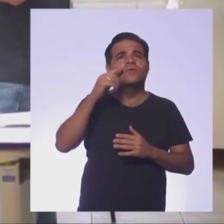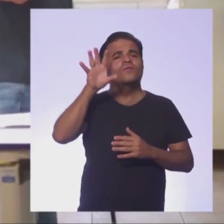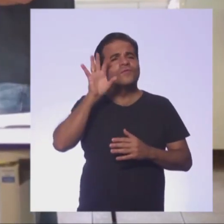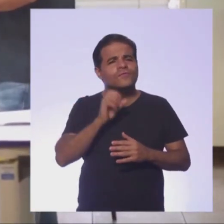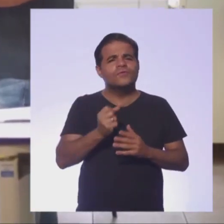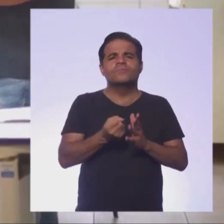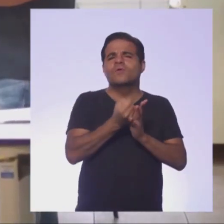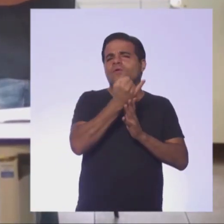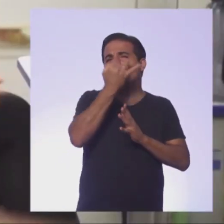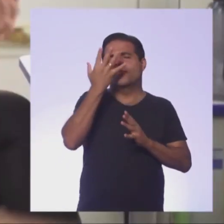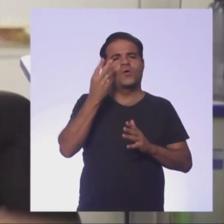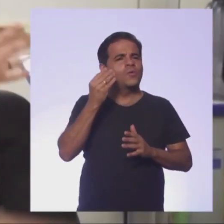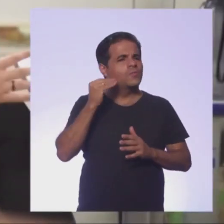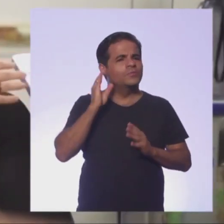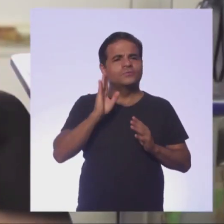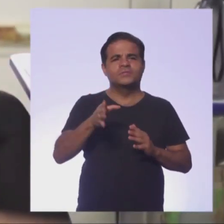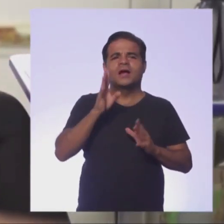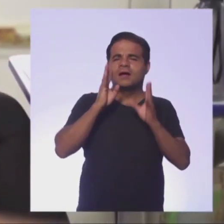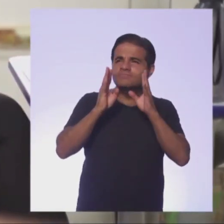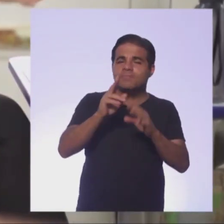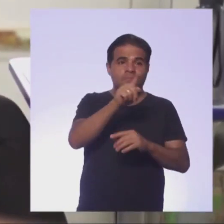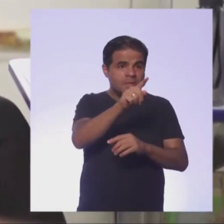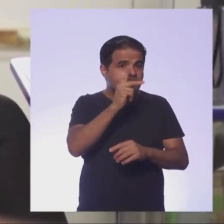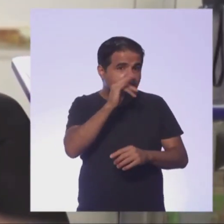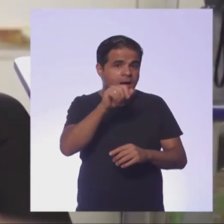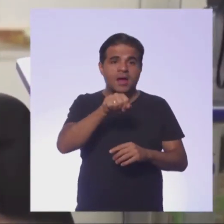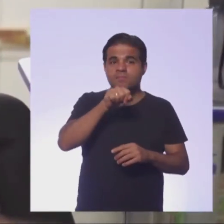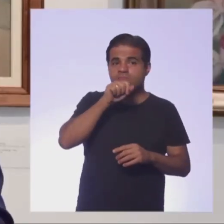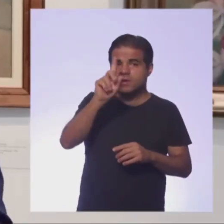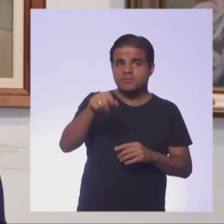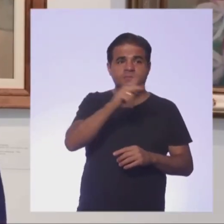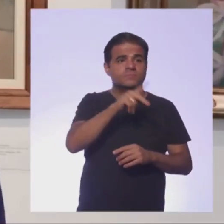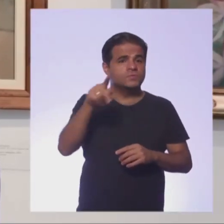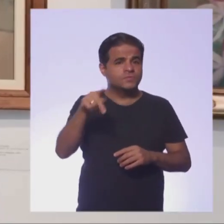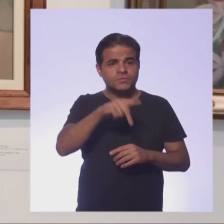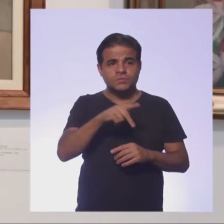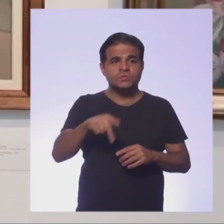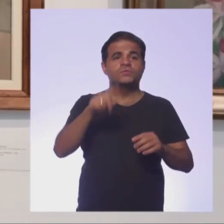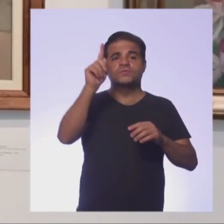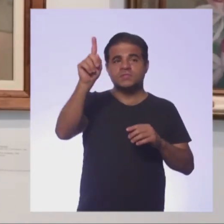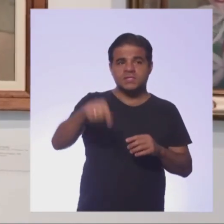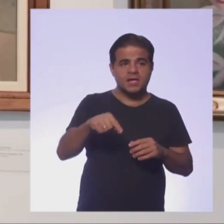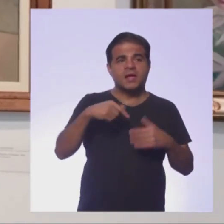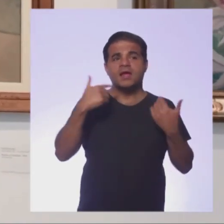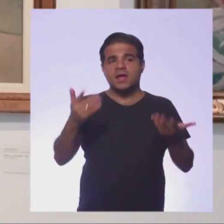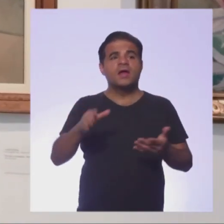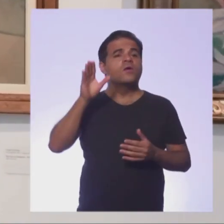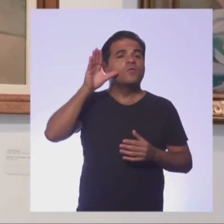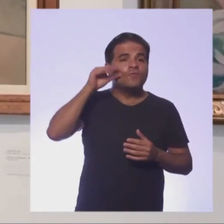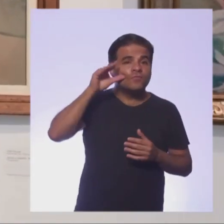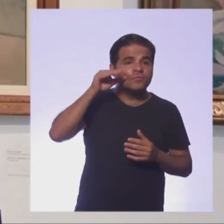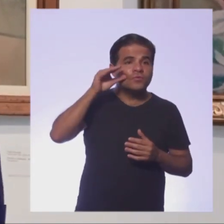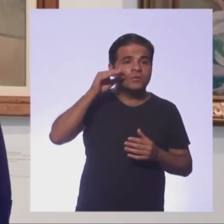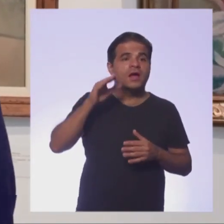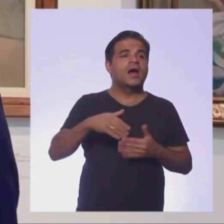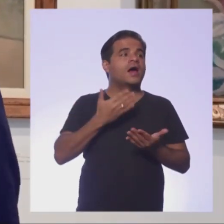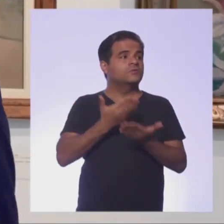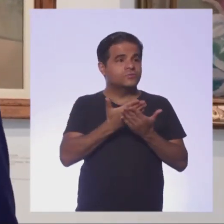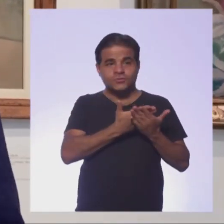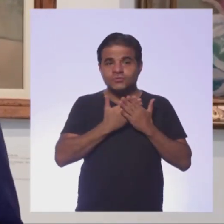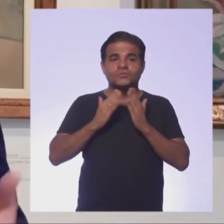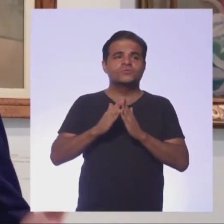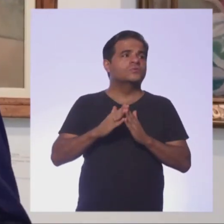isso? Você, pai, mãe, você, professor, você, funcionário da